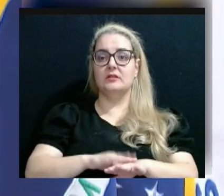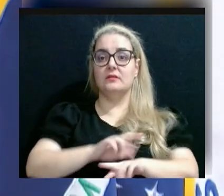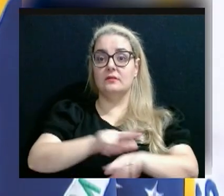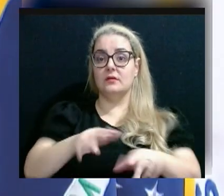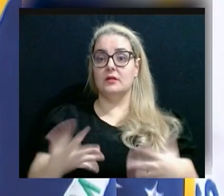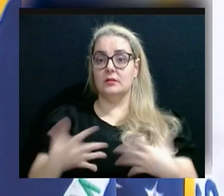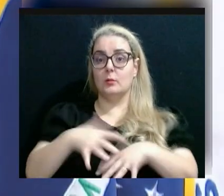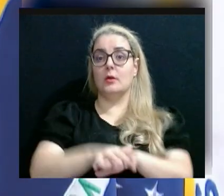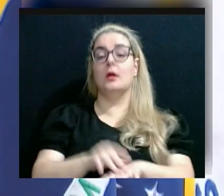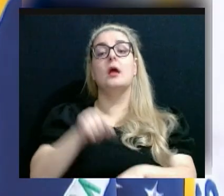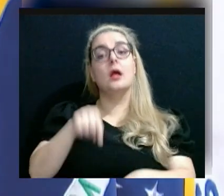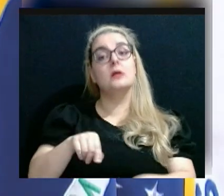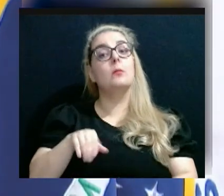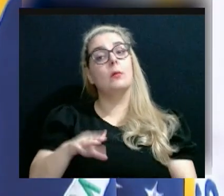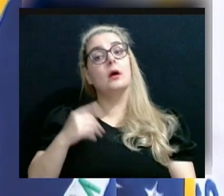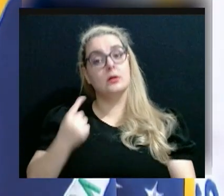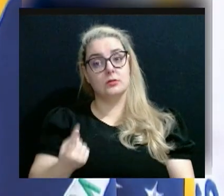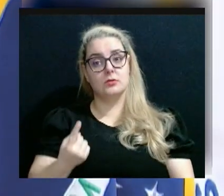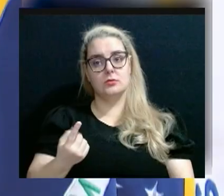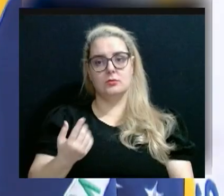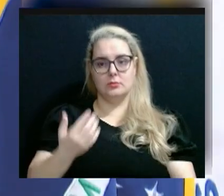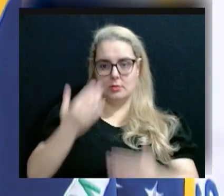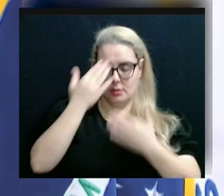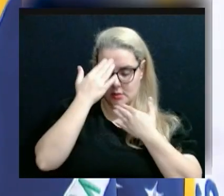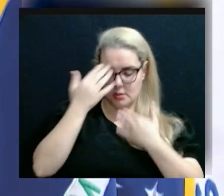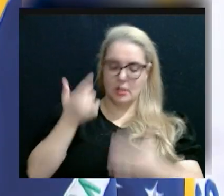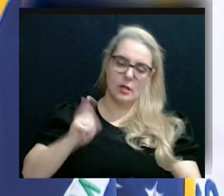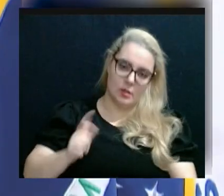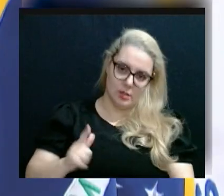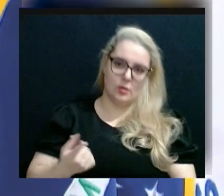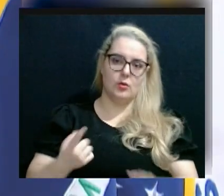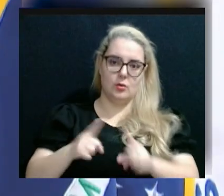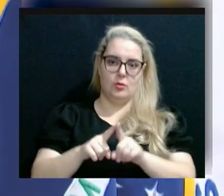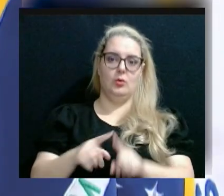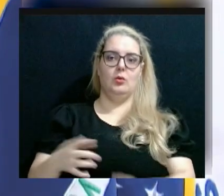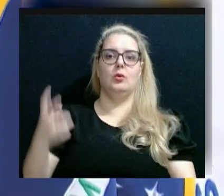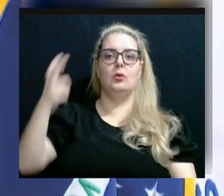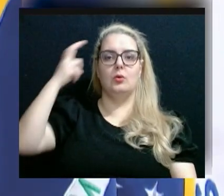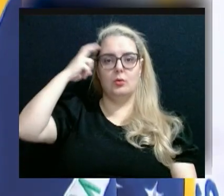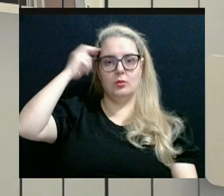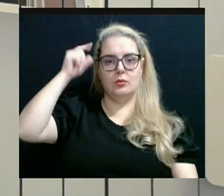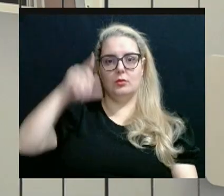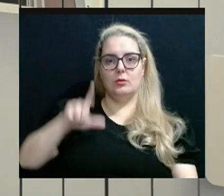mais uma delas, graças, obviamente, a essa parceria com o Centro Cultural Luiz Braille.